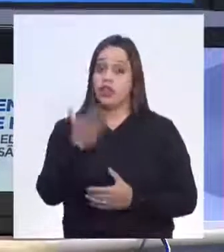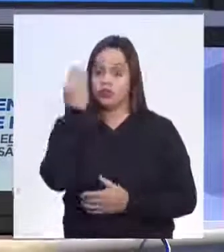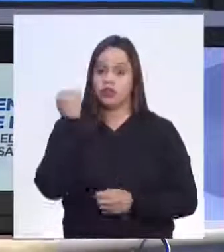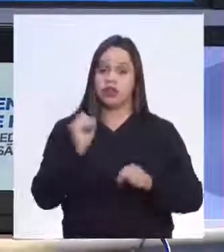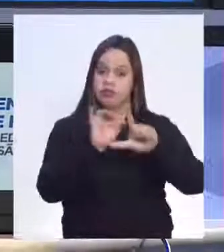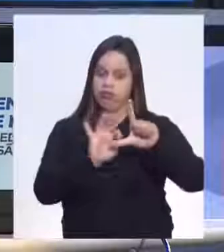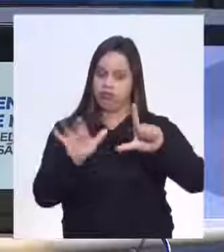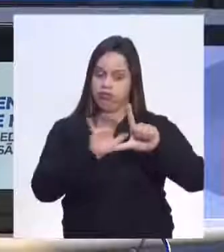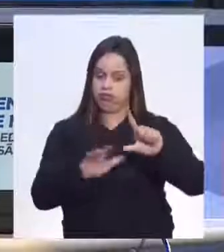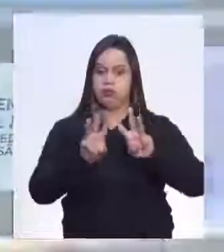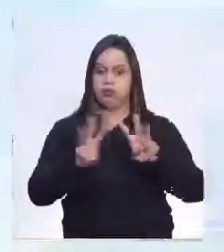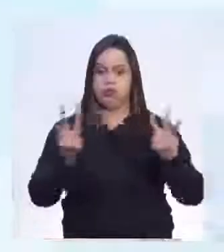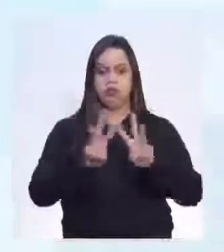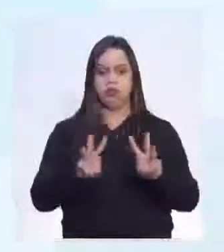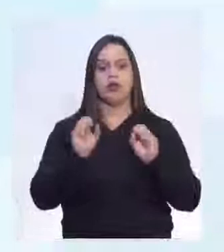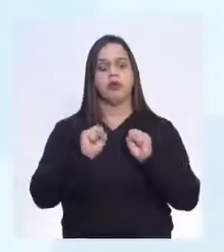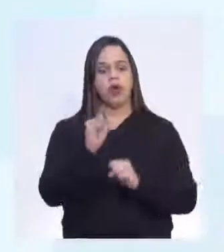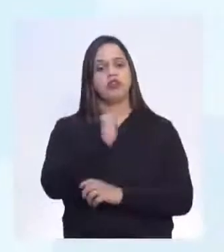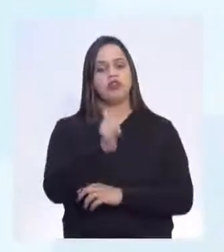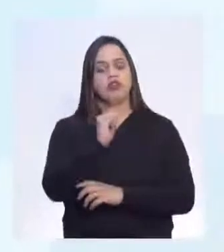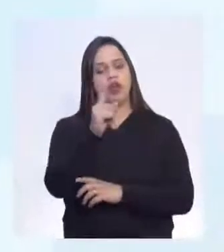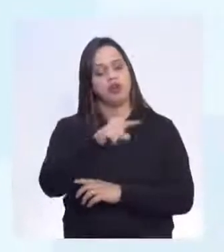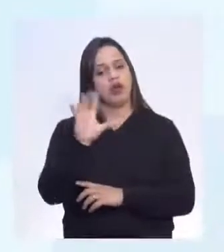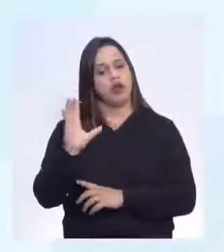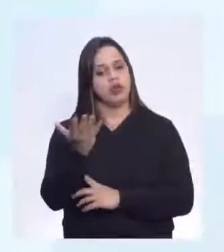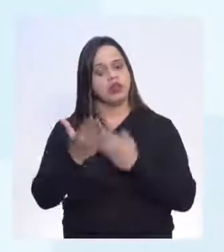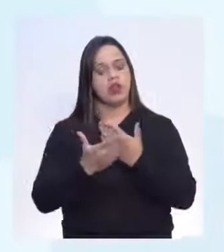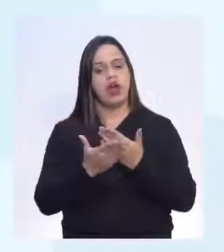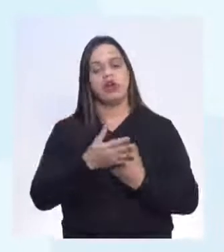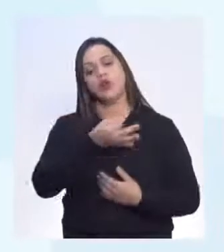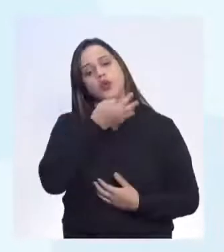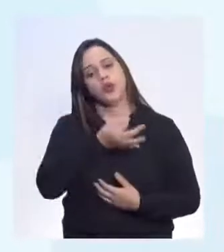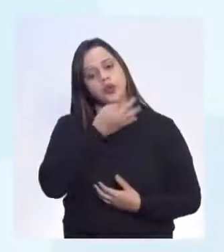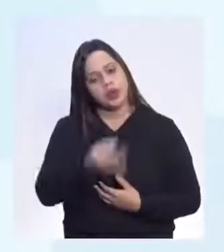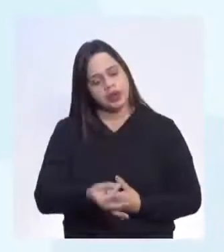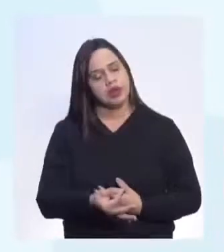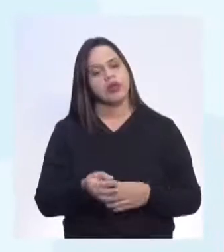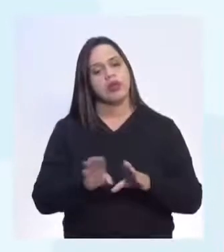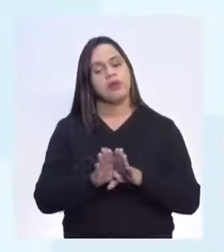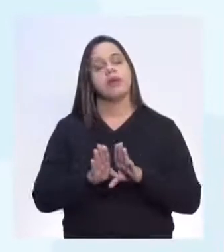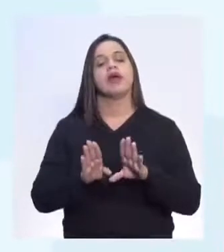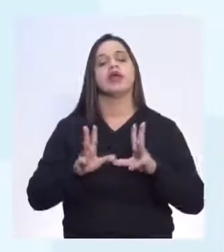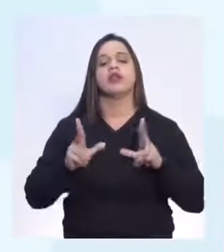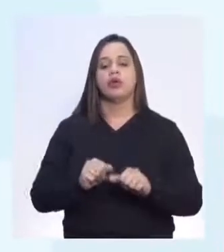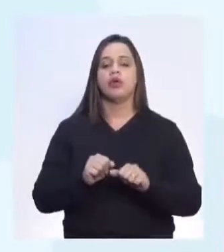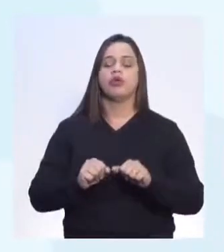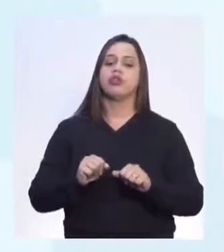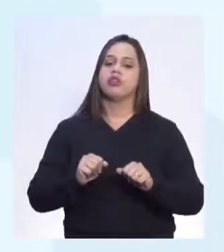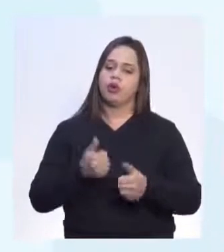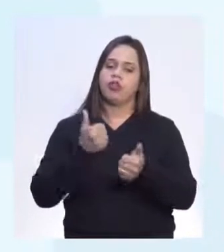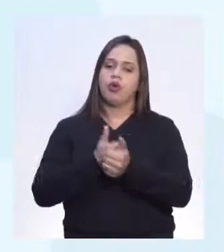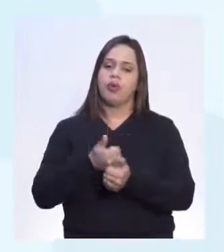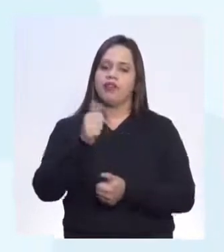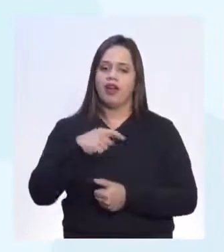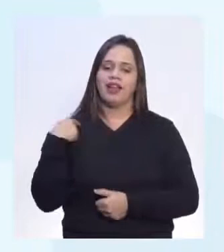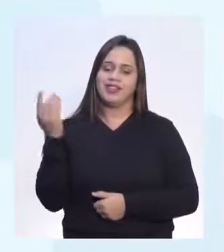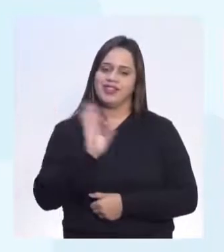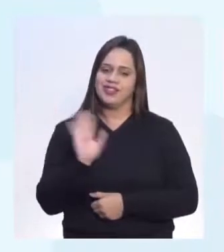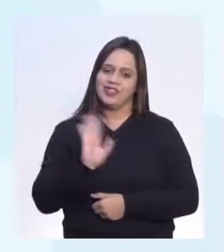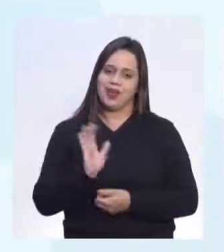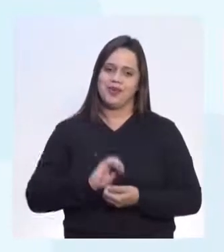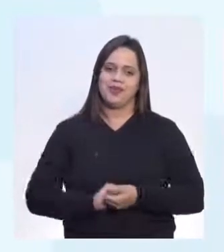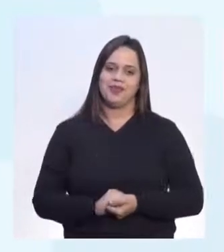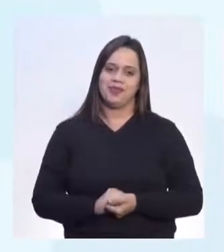tela, você pode contar o que achou da aula, você pode deixar sua crítica, sua sugestão e tem o link também. Até mais. Tchau.